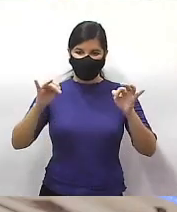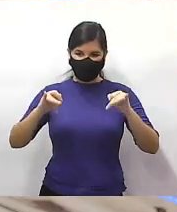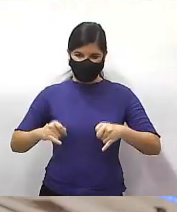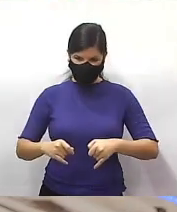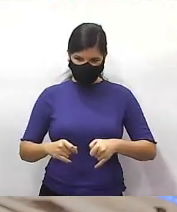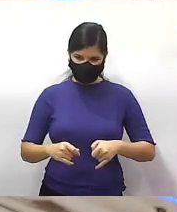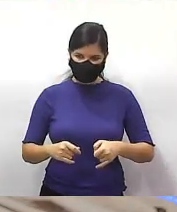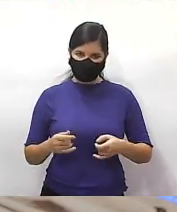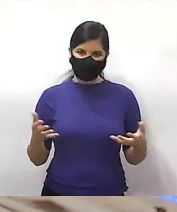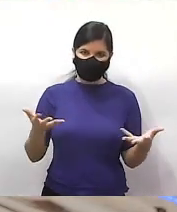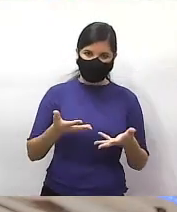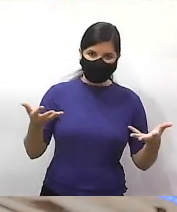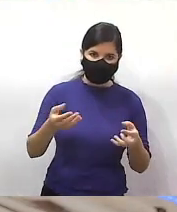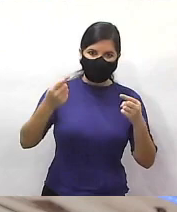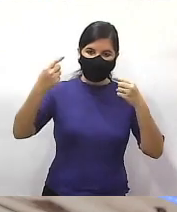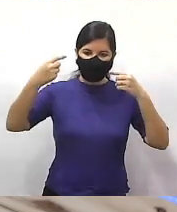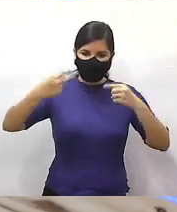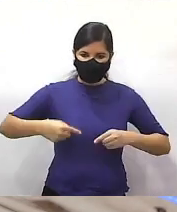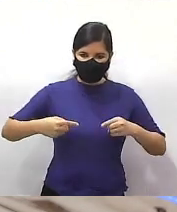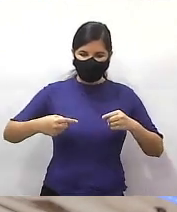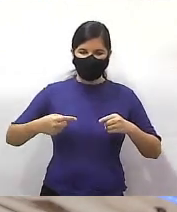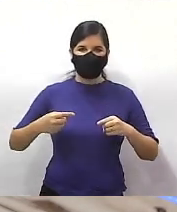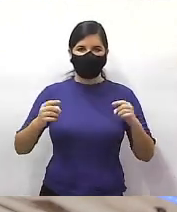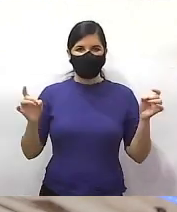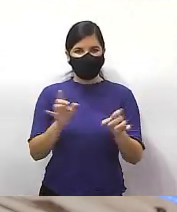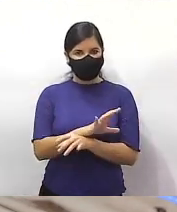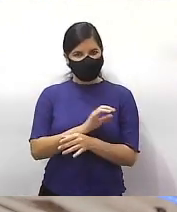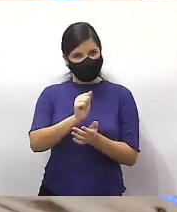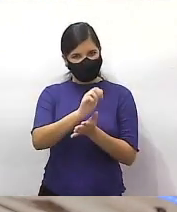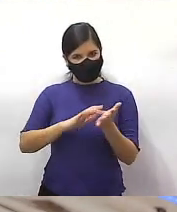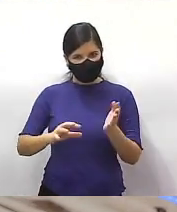fechar. Gente, desafio para vocês, termina